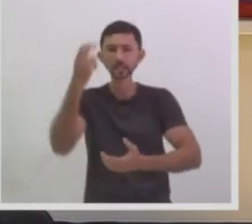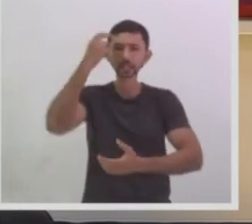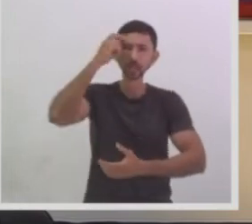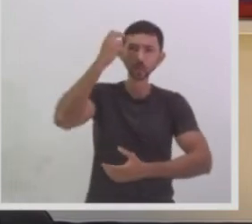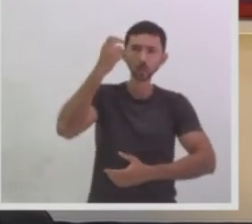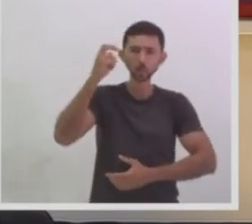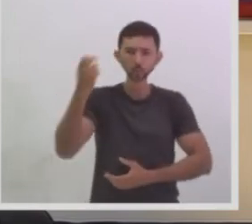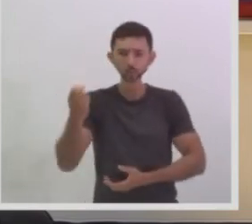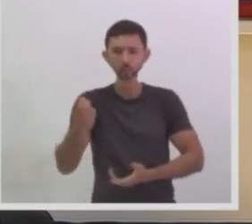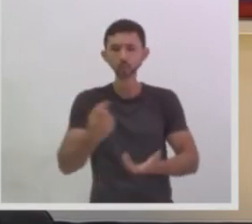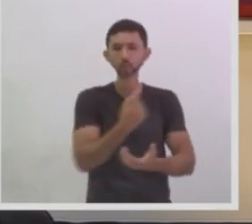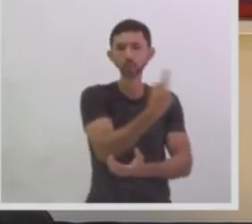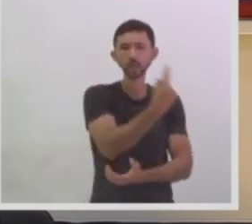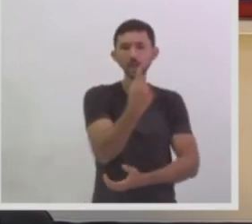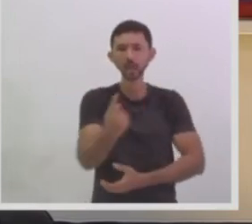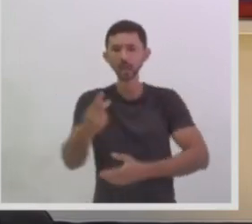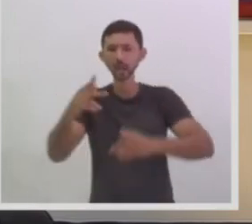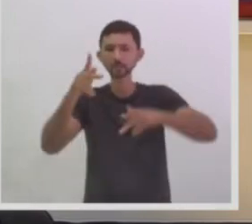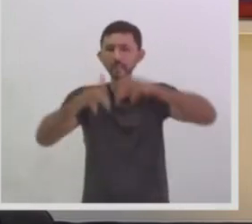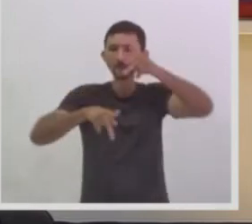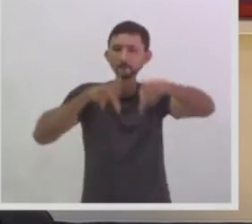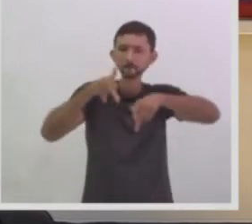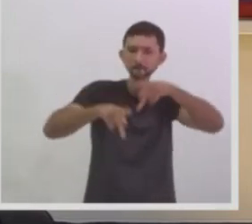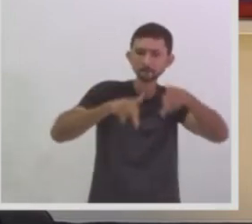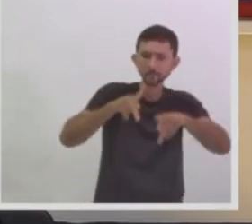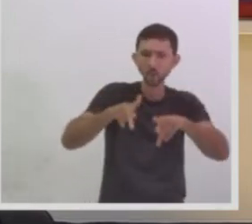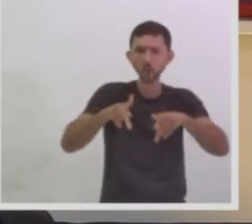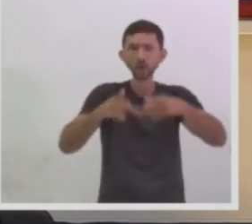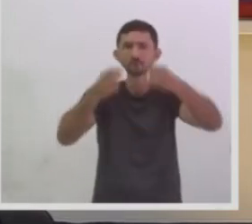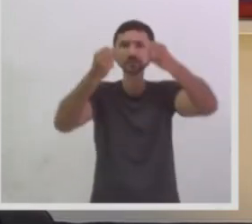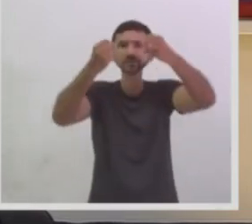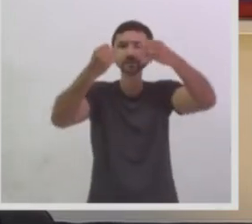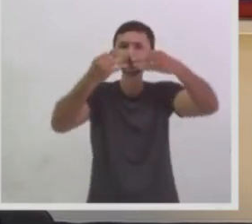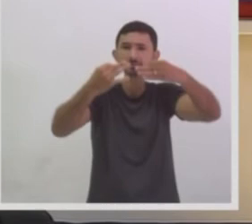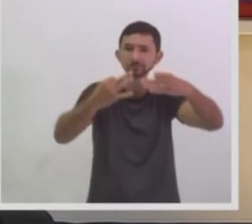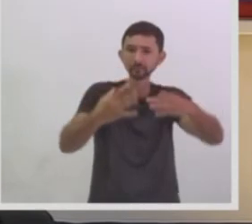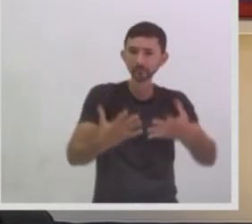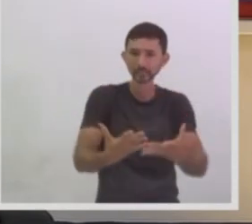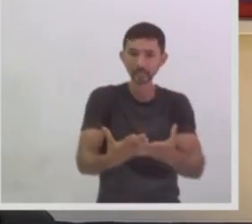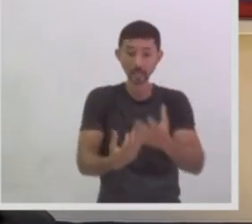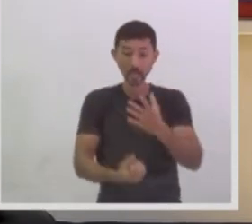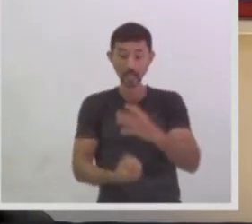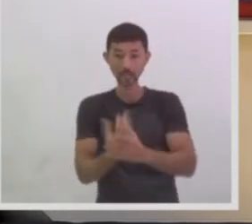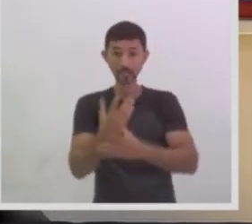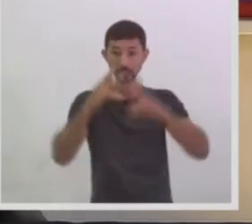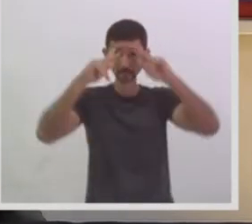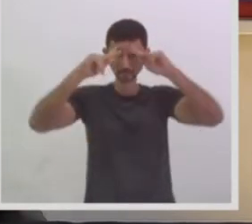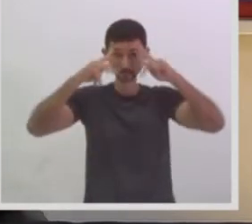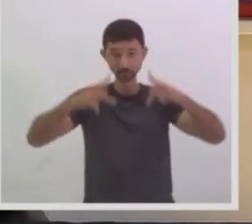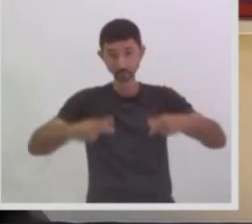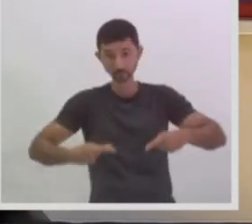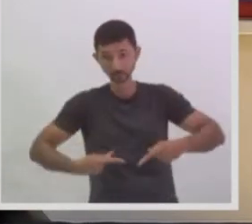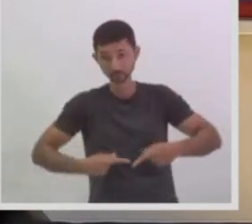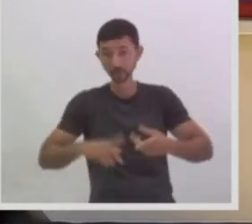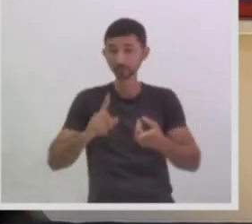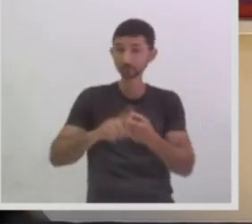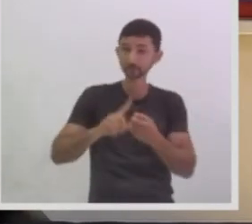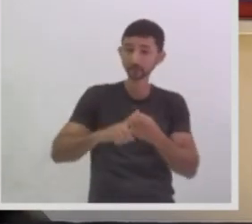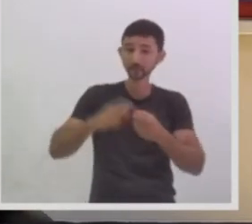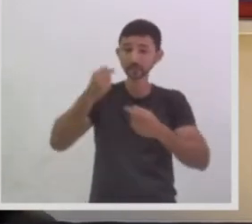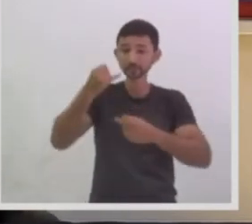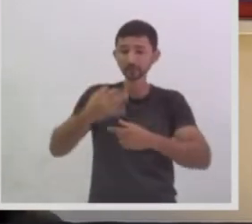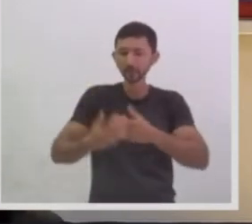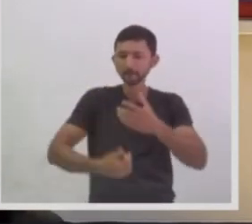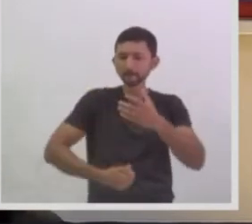cada povo tem a sua forma de explicar a nossa origem e falar sobre os primeiros seres humanos.